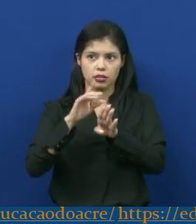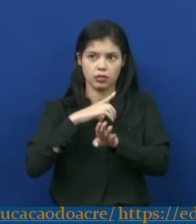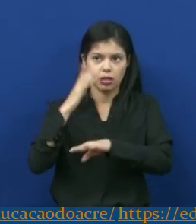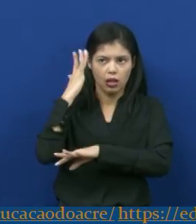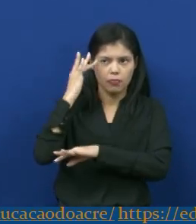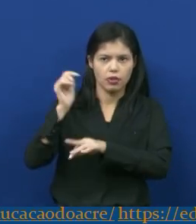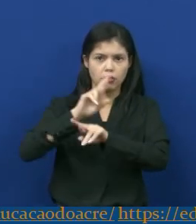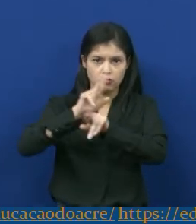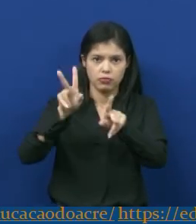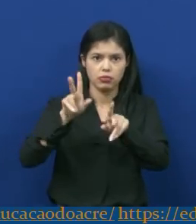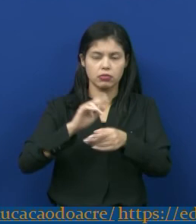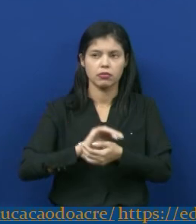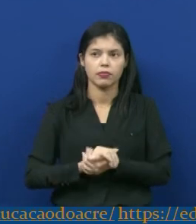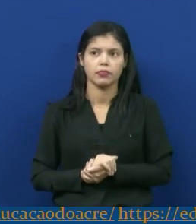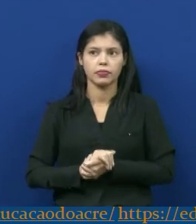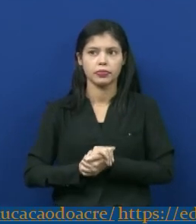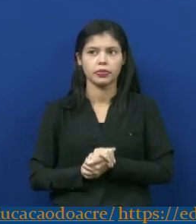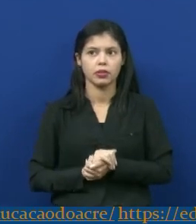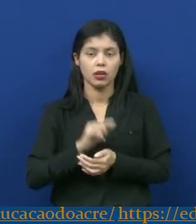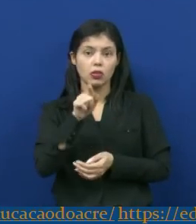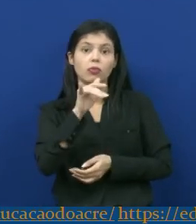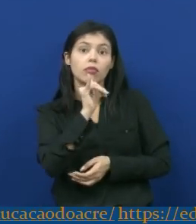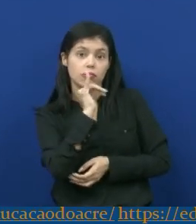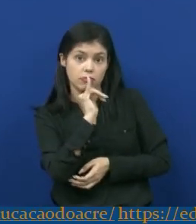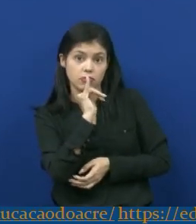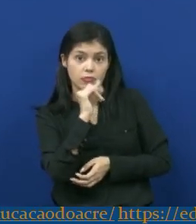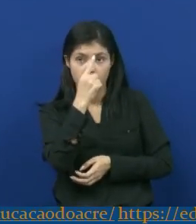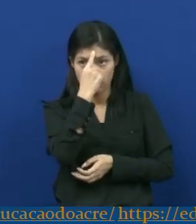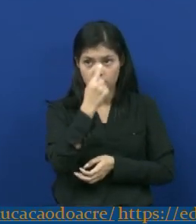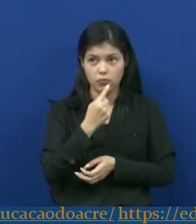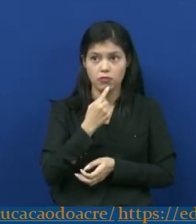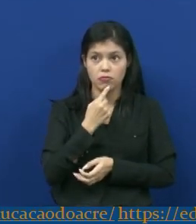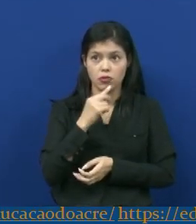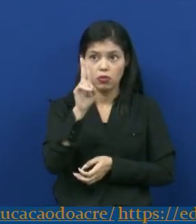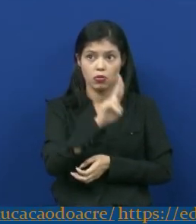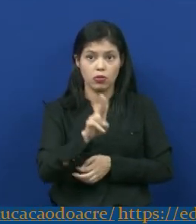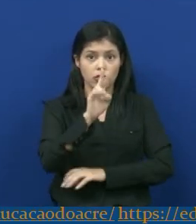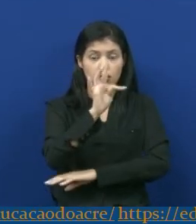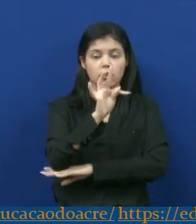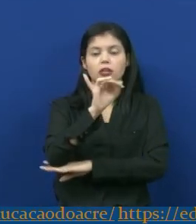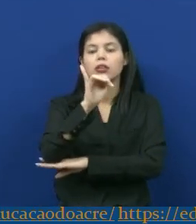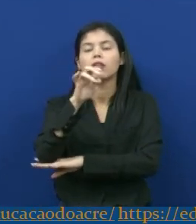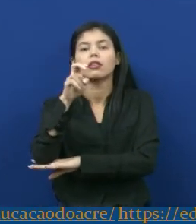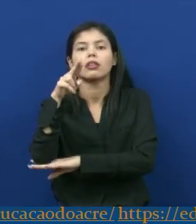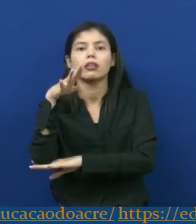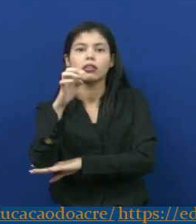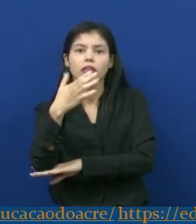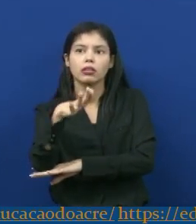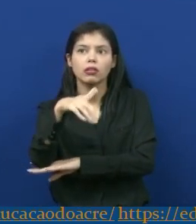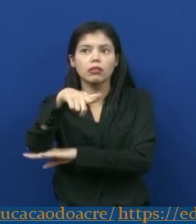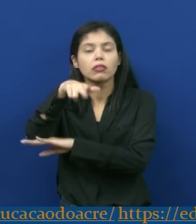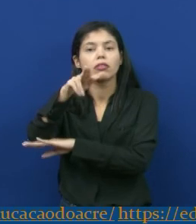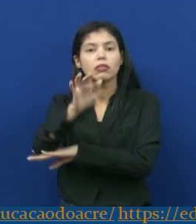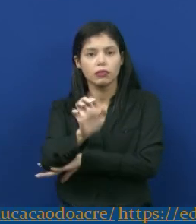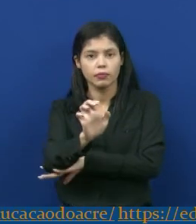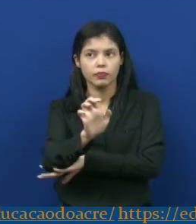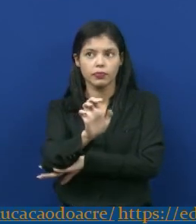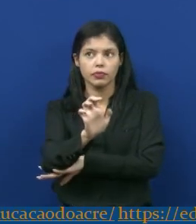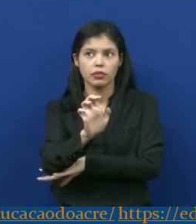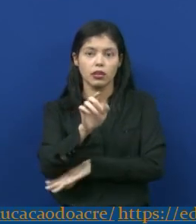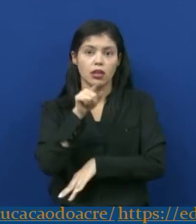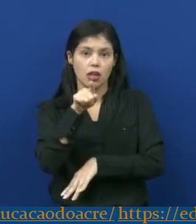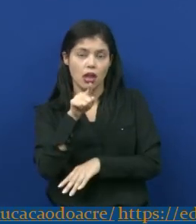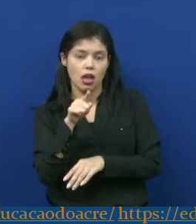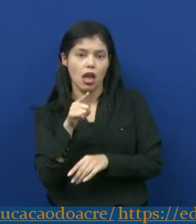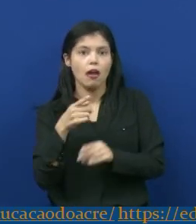seja diferente. Então, aí, nesse exemplo, nessa imagem, eu tenho o uso da perífrase, tiene que, certo? E aí,